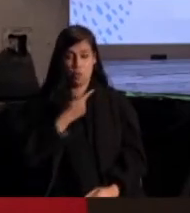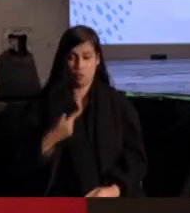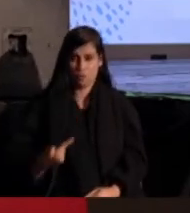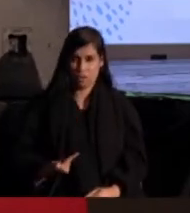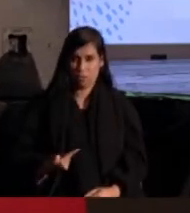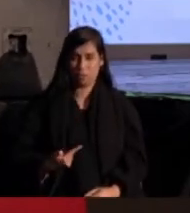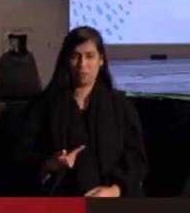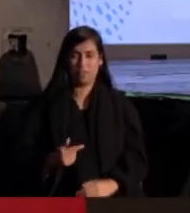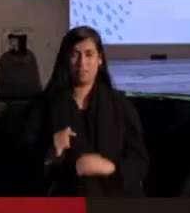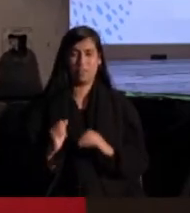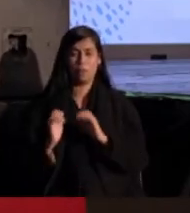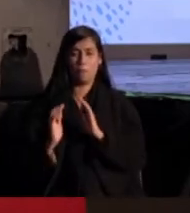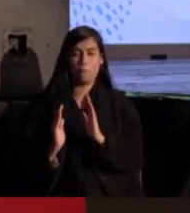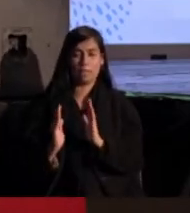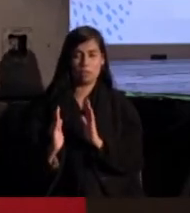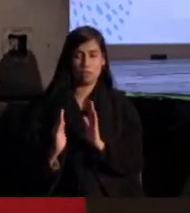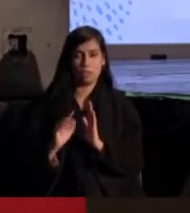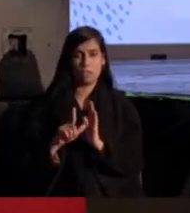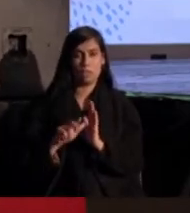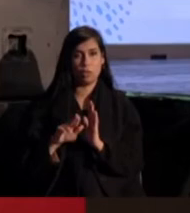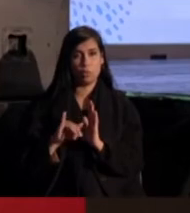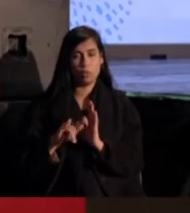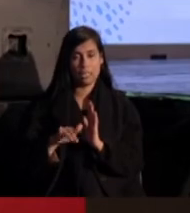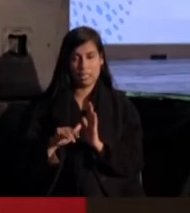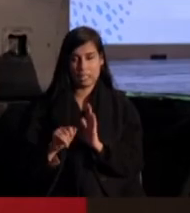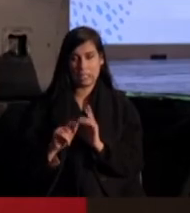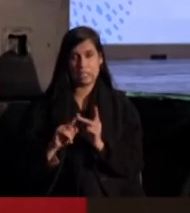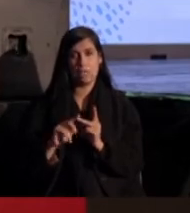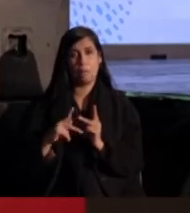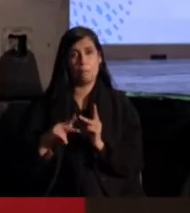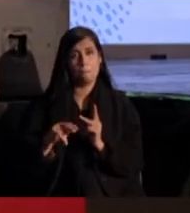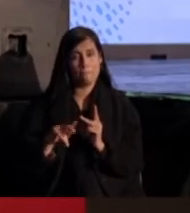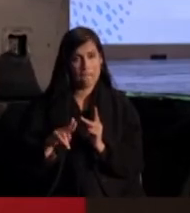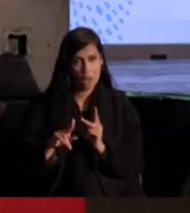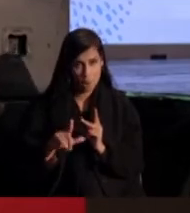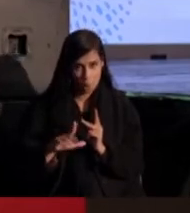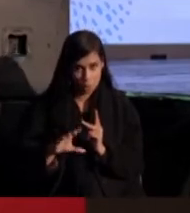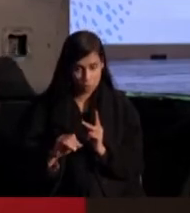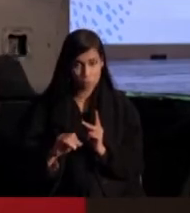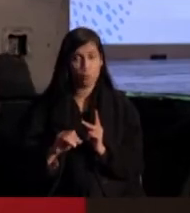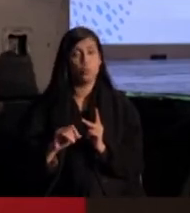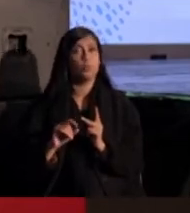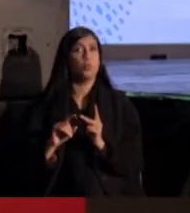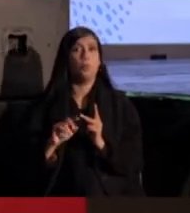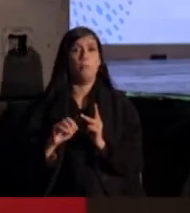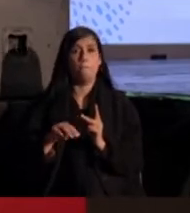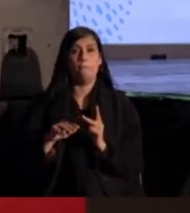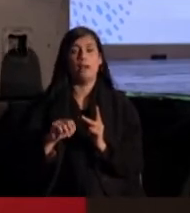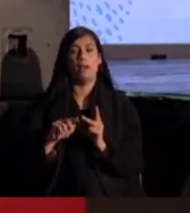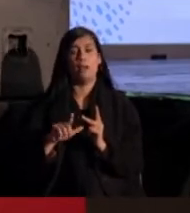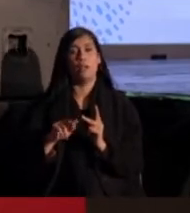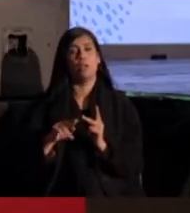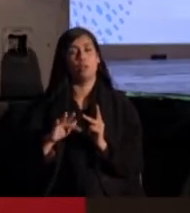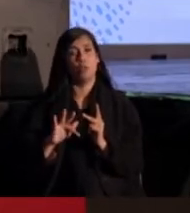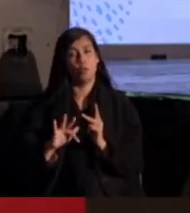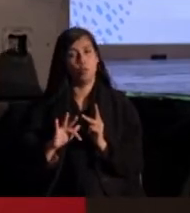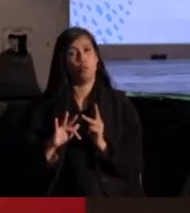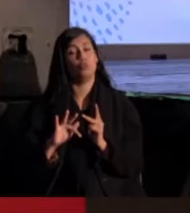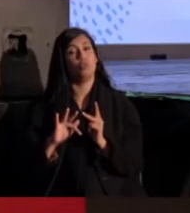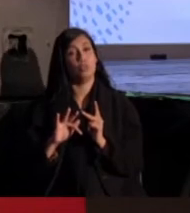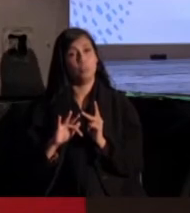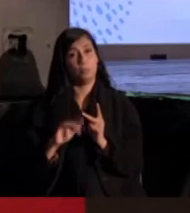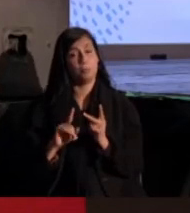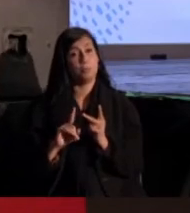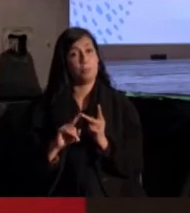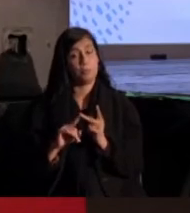quando Paulo Maluf assume a Prefeitura de São Paulo, ele desmonta o SUS paulistano. O SUS aqui